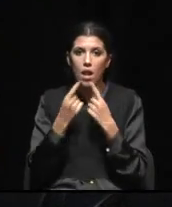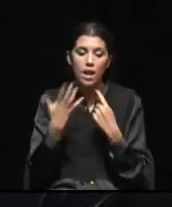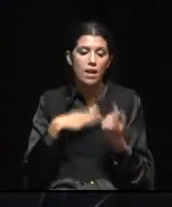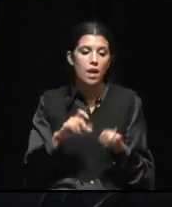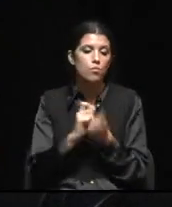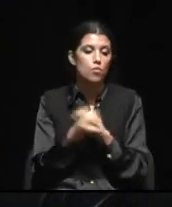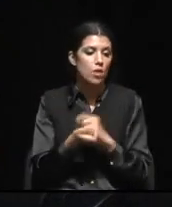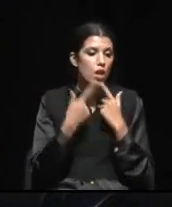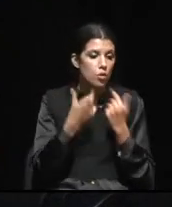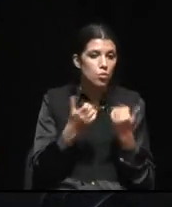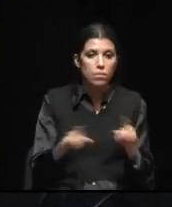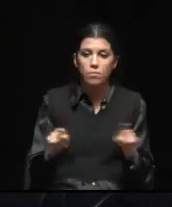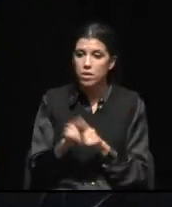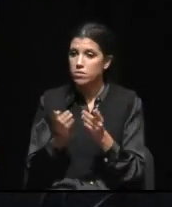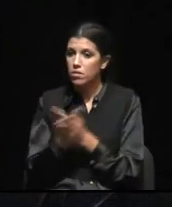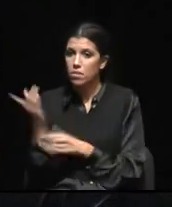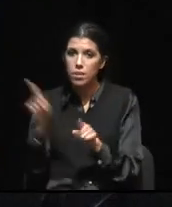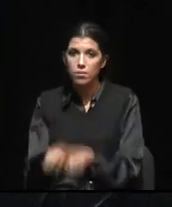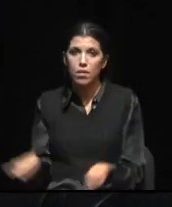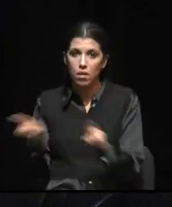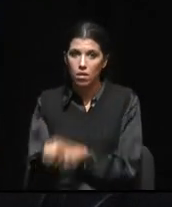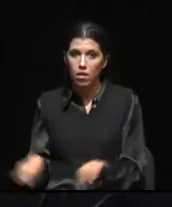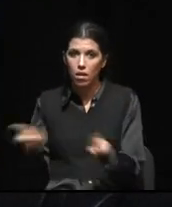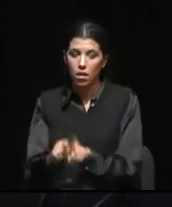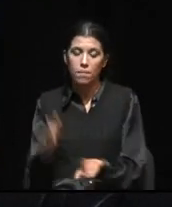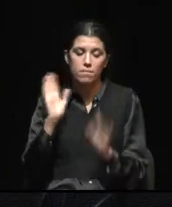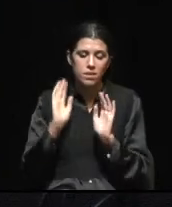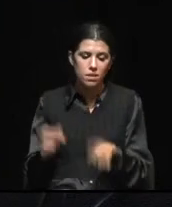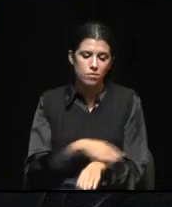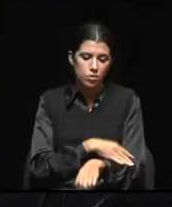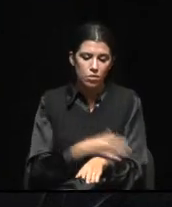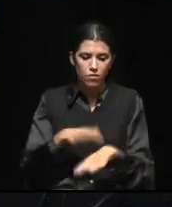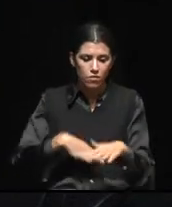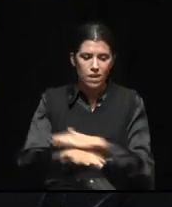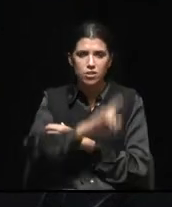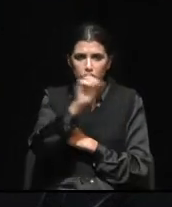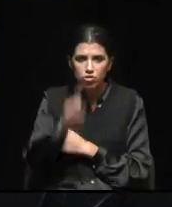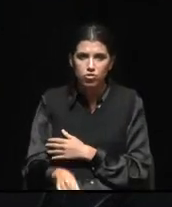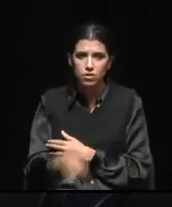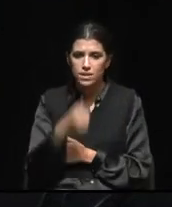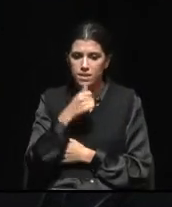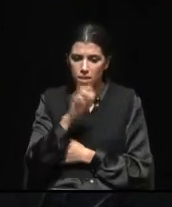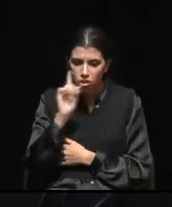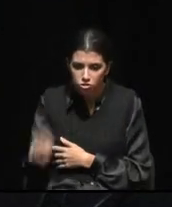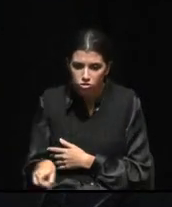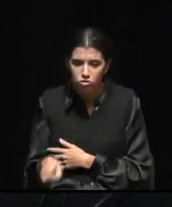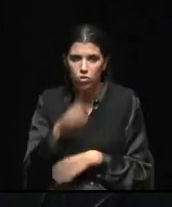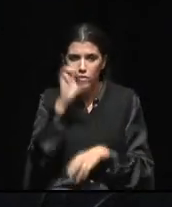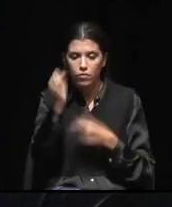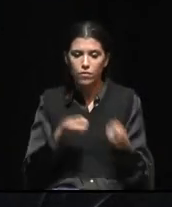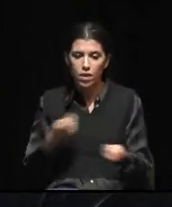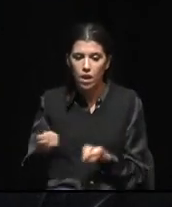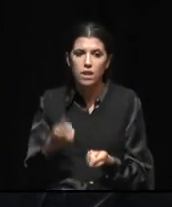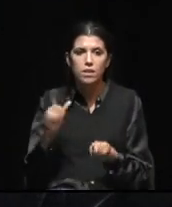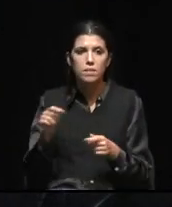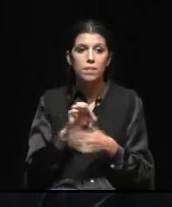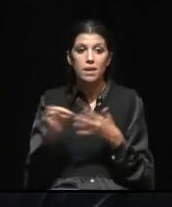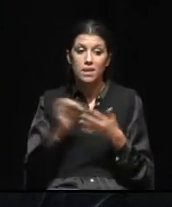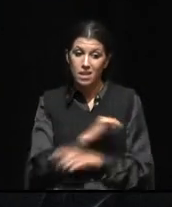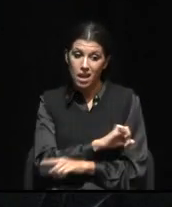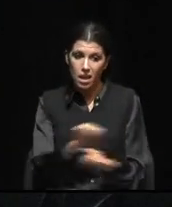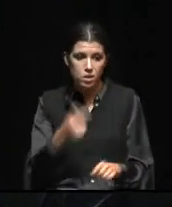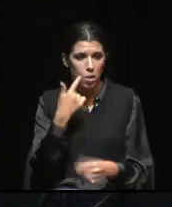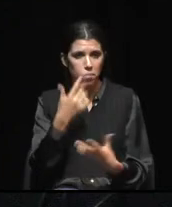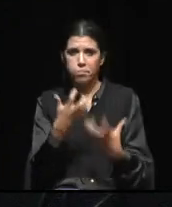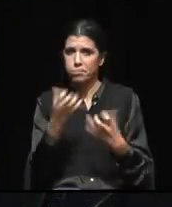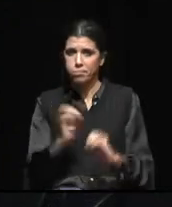quer mudar para tudo manter na mesma precisamos de um executivo que Execute que decida que governe e características essas Que Nós